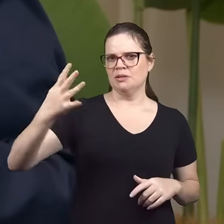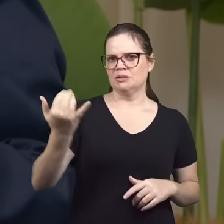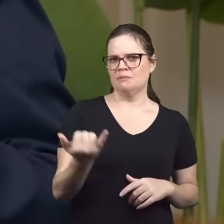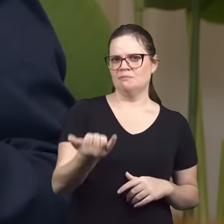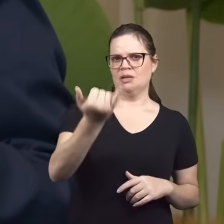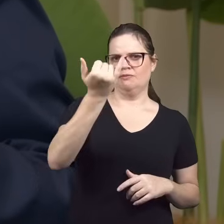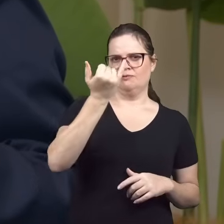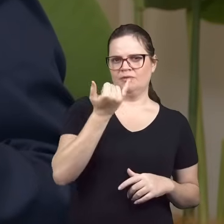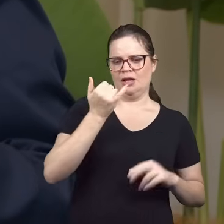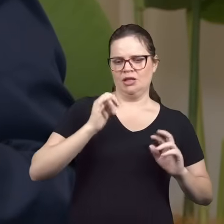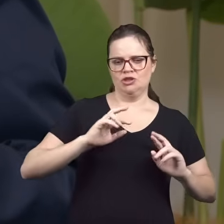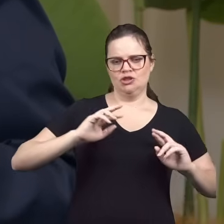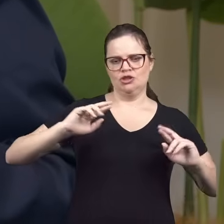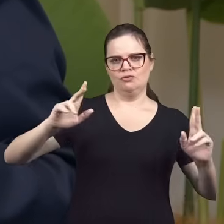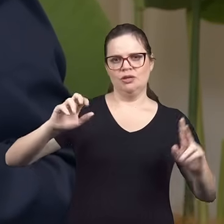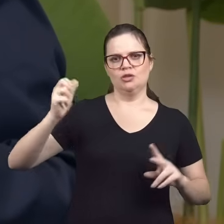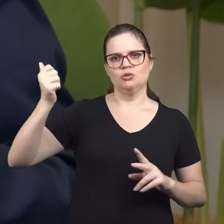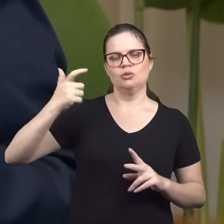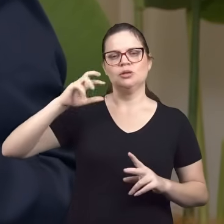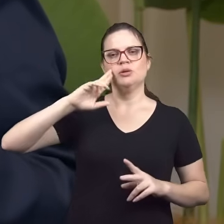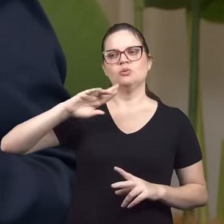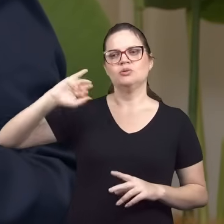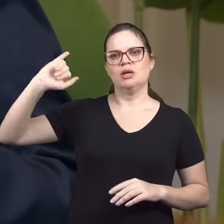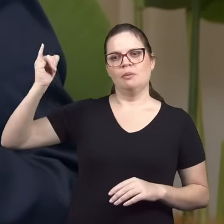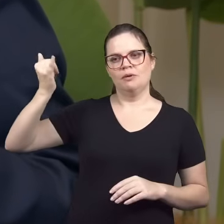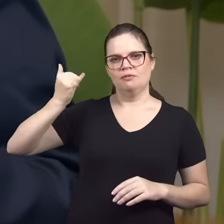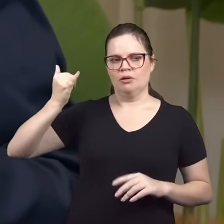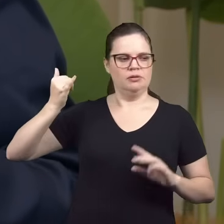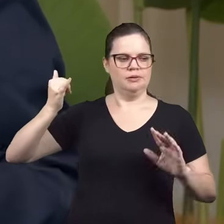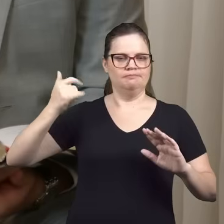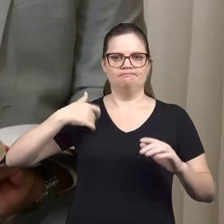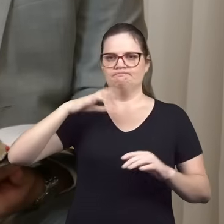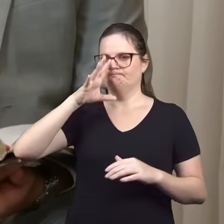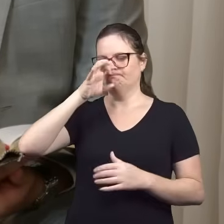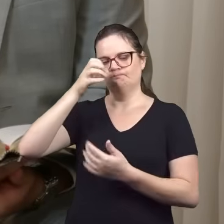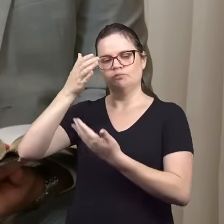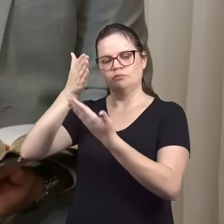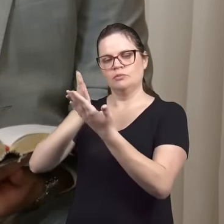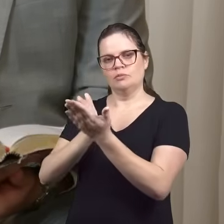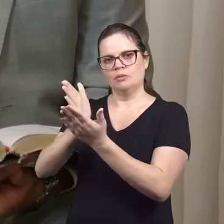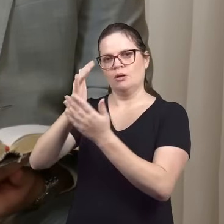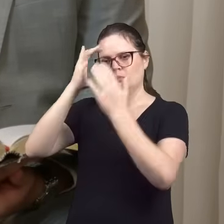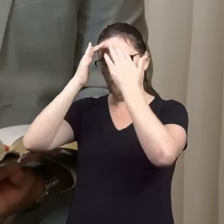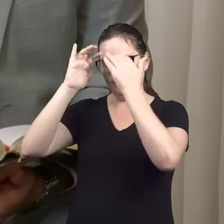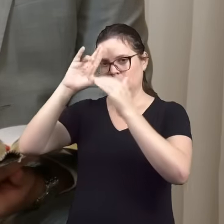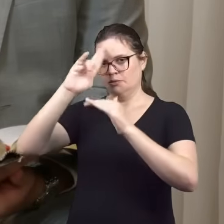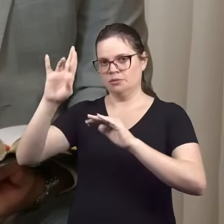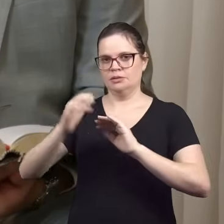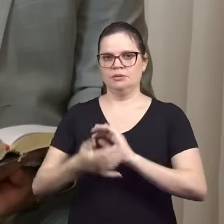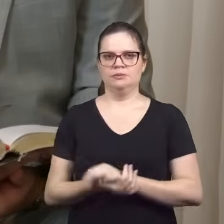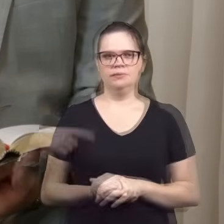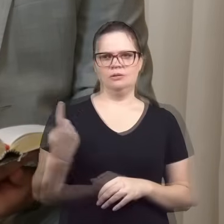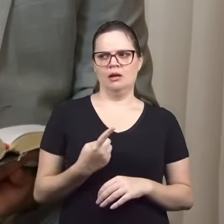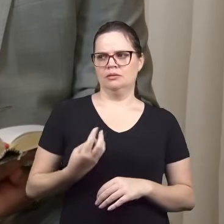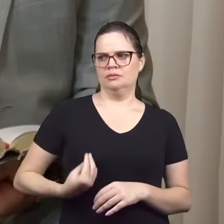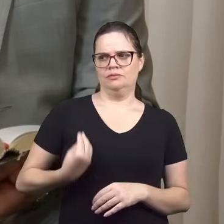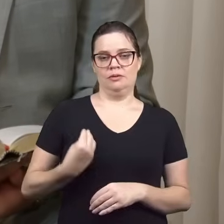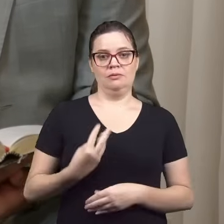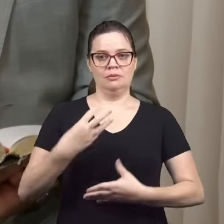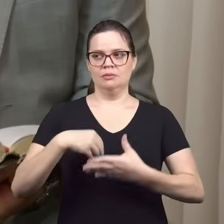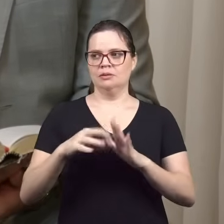são mais firmes, não é verdade? A nossa experiência com o Senhor é isso, Jean? Isso. A gente está na obra que é guiada pelo Espírito,